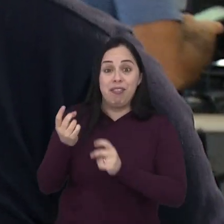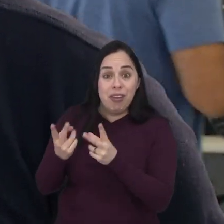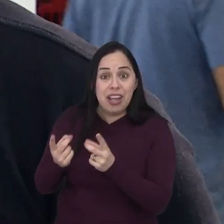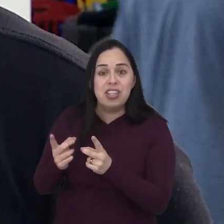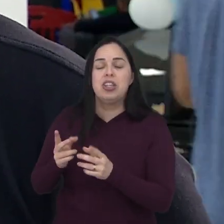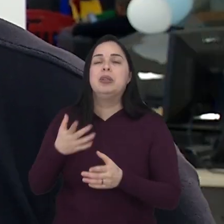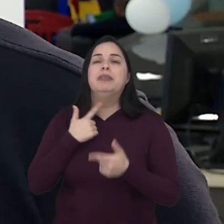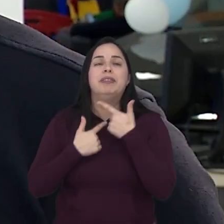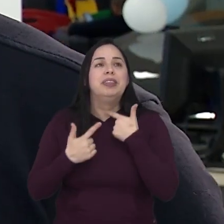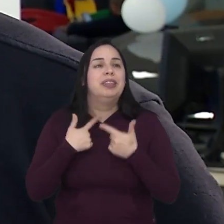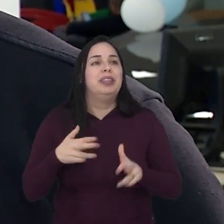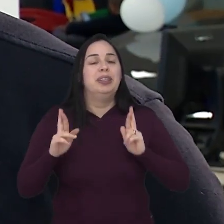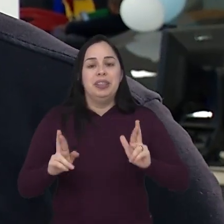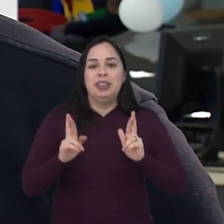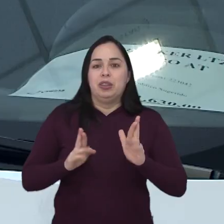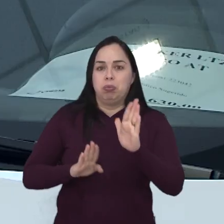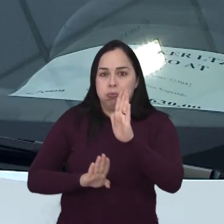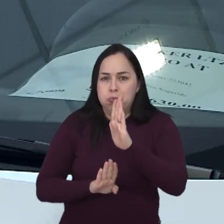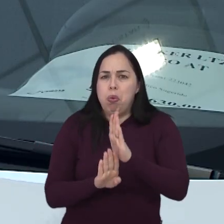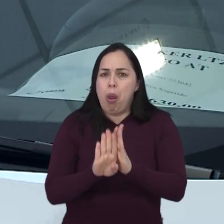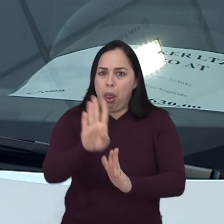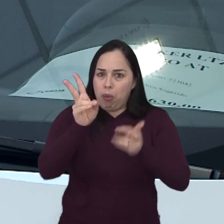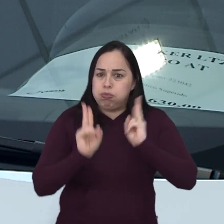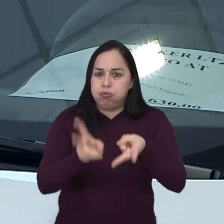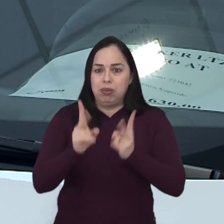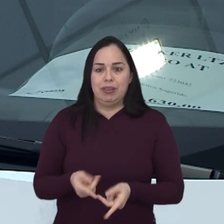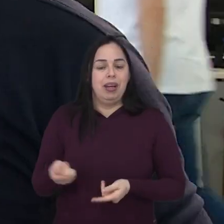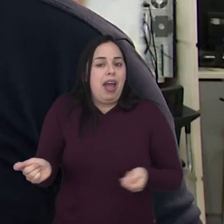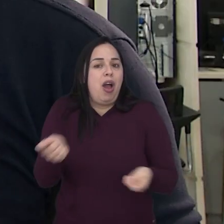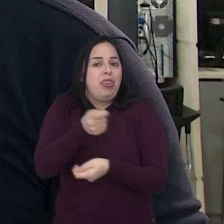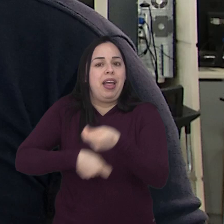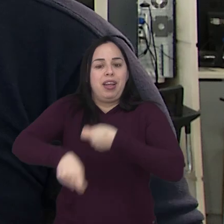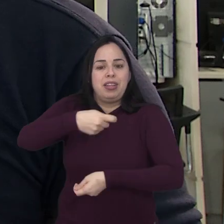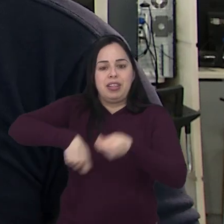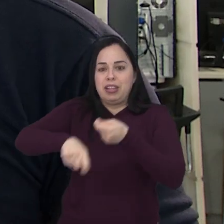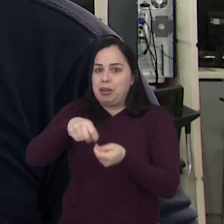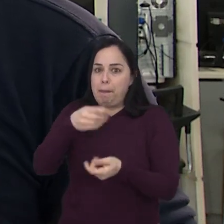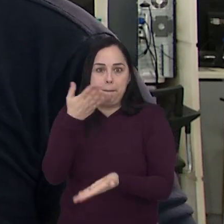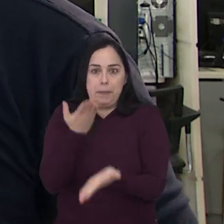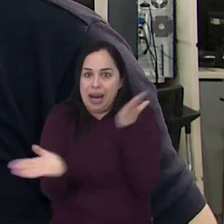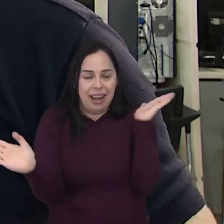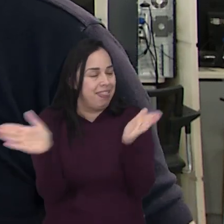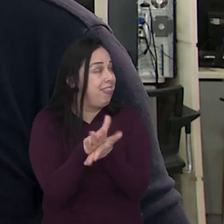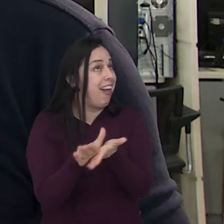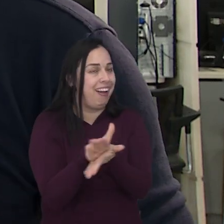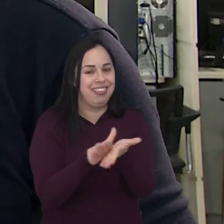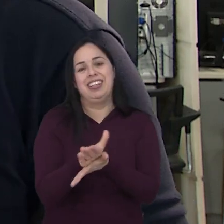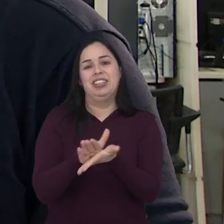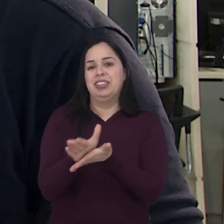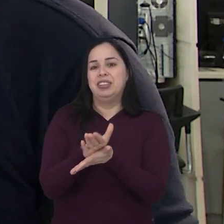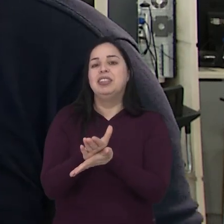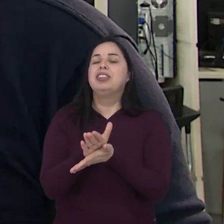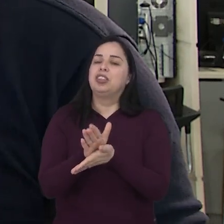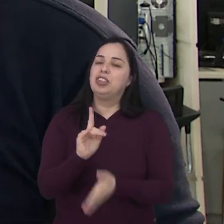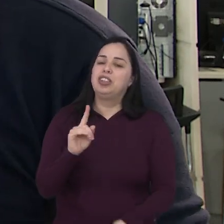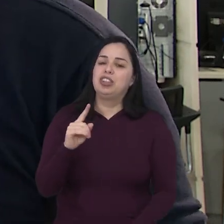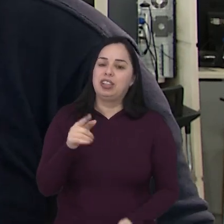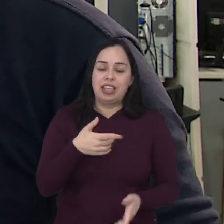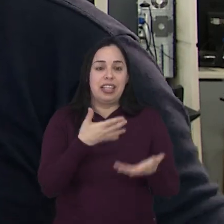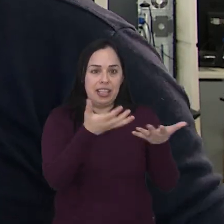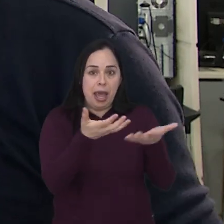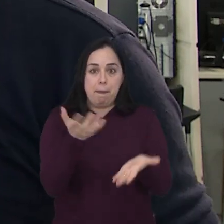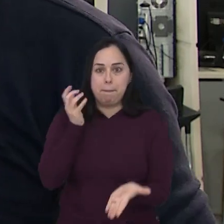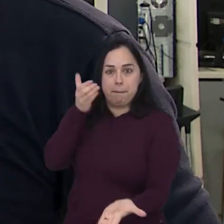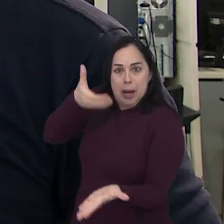vende, a expectativa e o desejo é de que isso continue. Negociação, a gente não perde negócio. A gente não perde